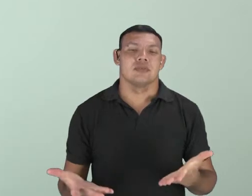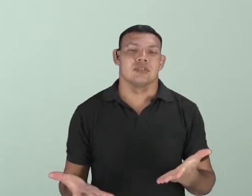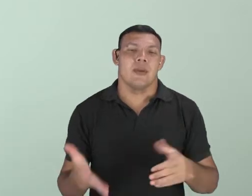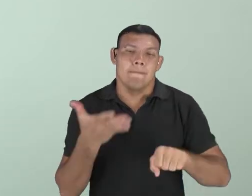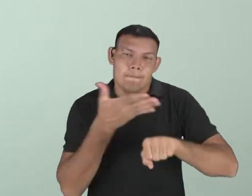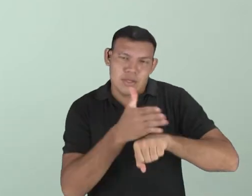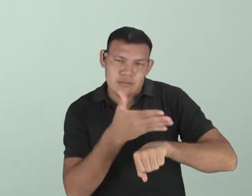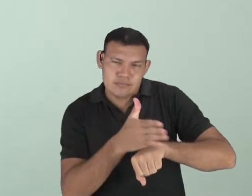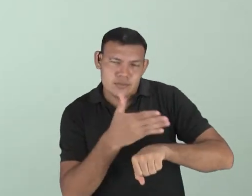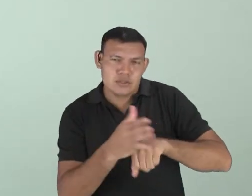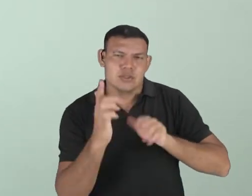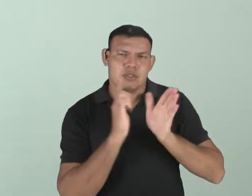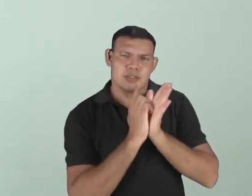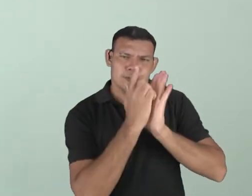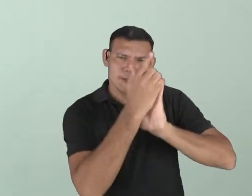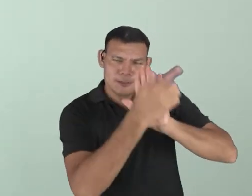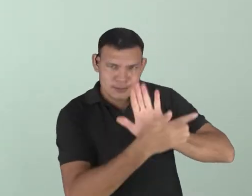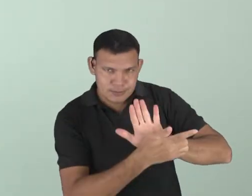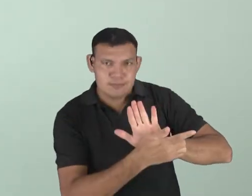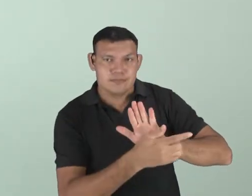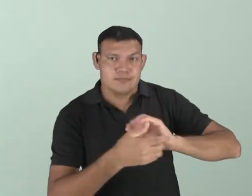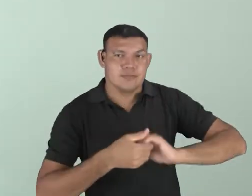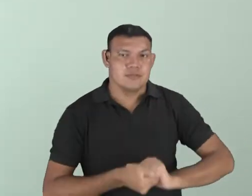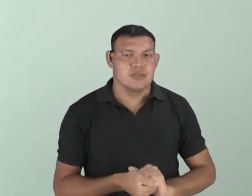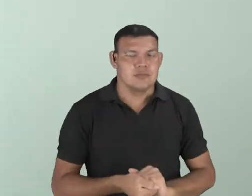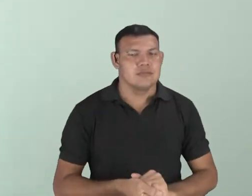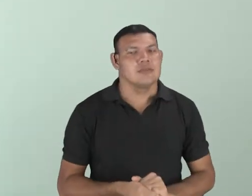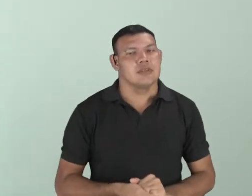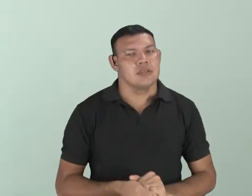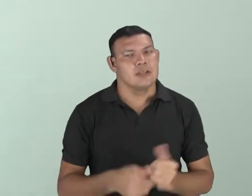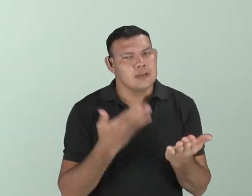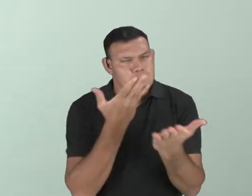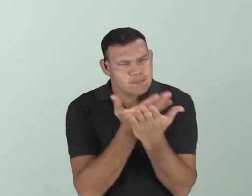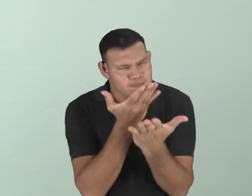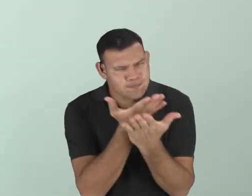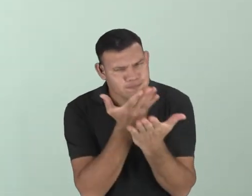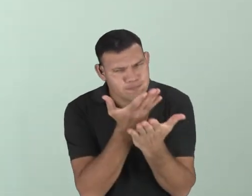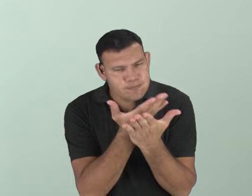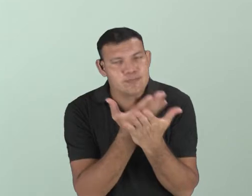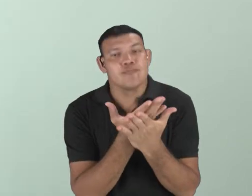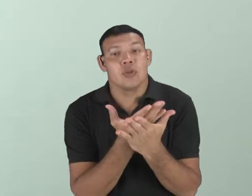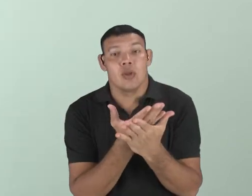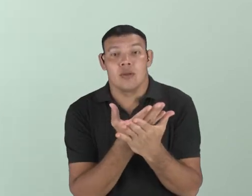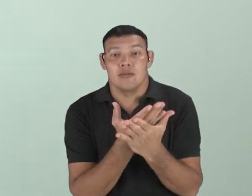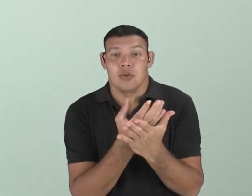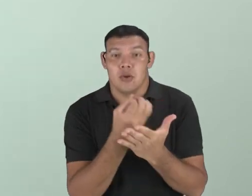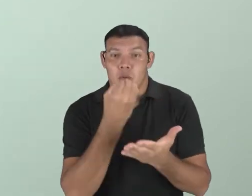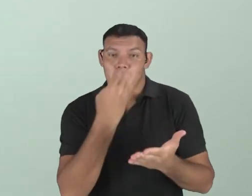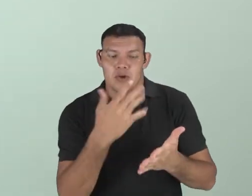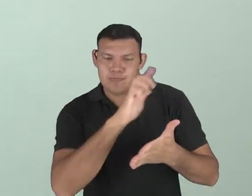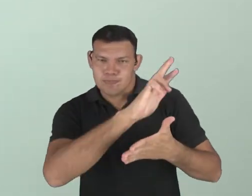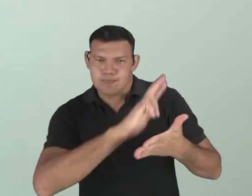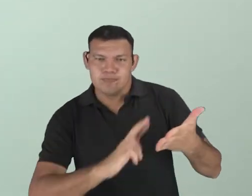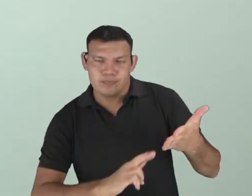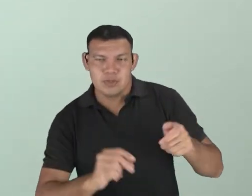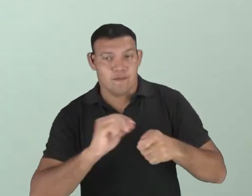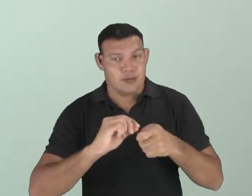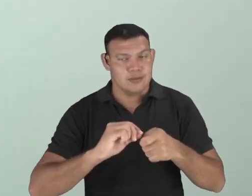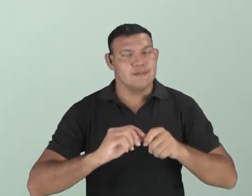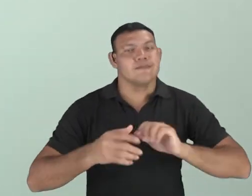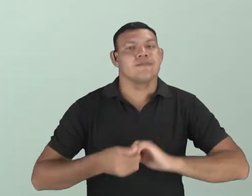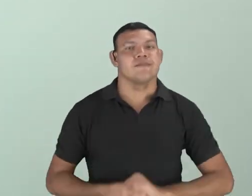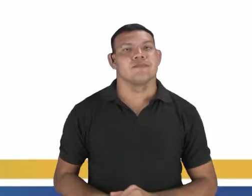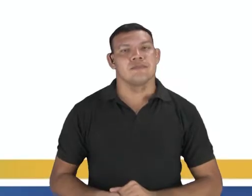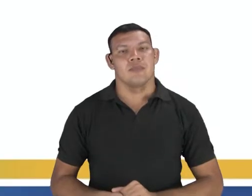dedicar um pouco mais a esse gênero, vai ter que trabalhar bastante para poder fazer uma boa redação.